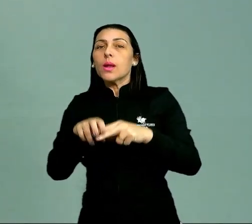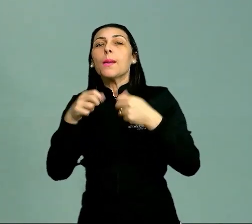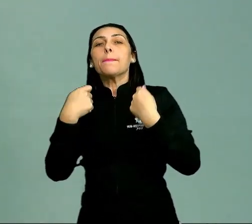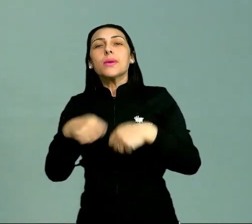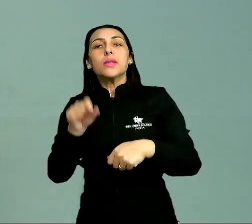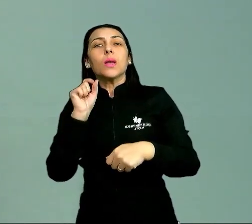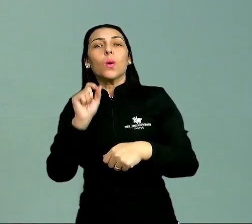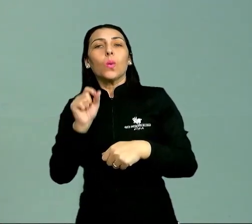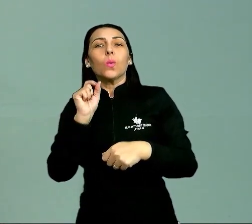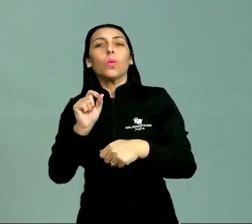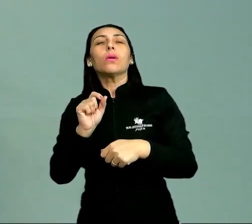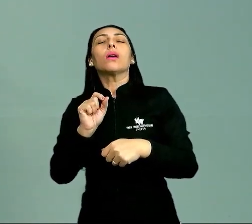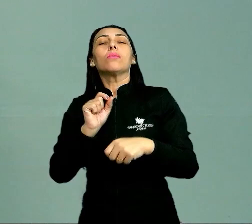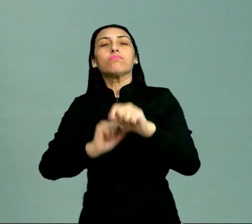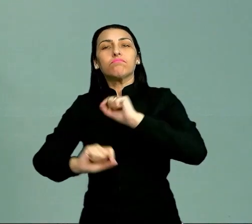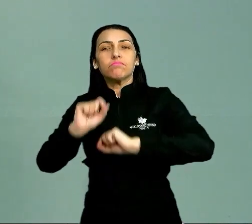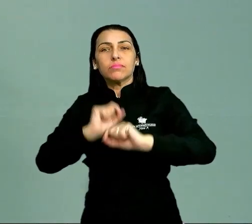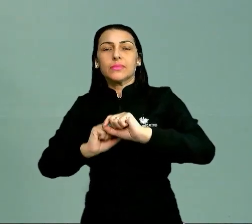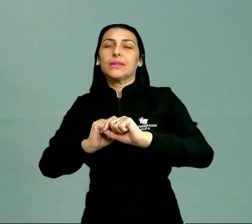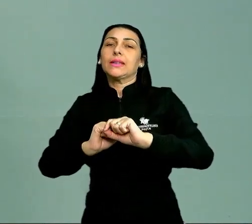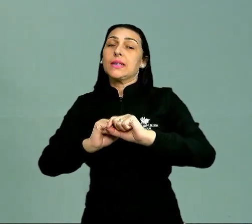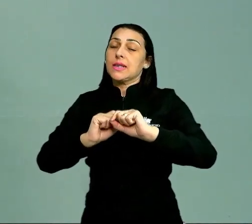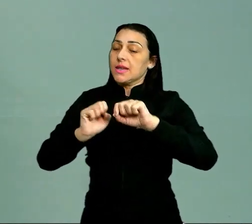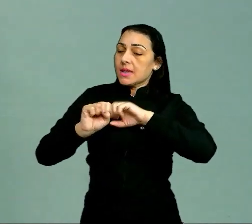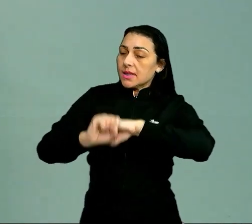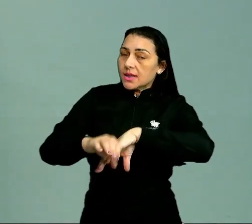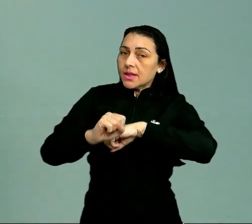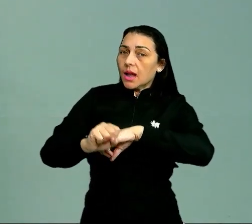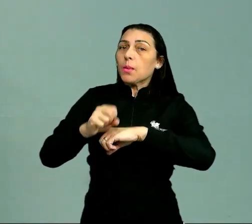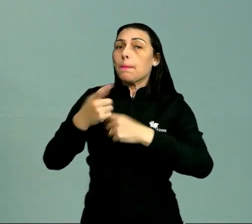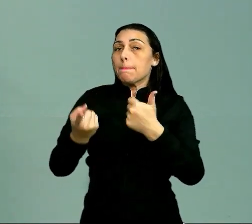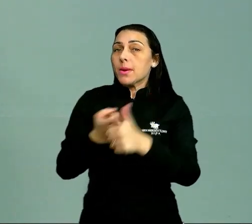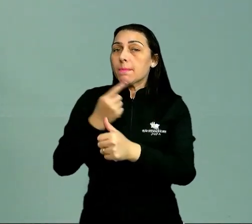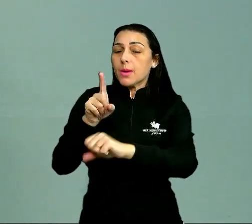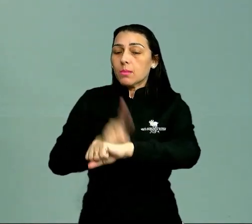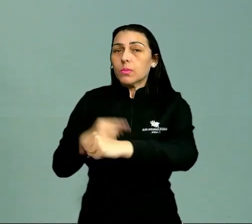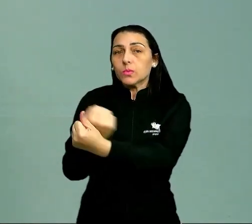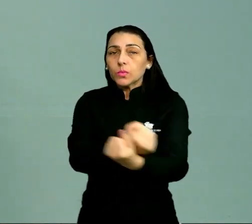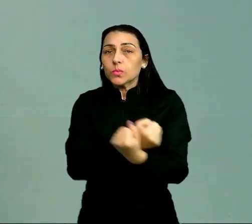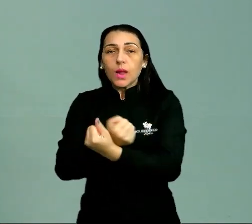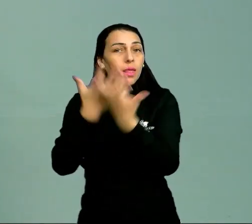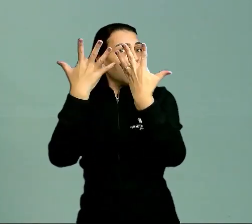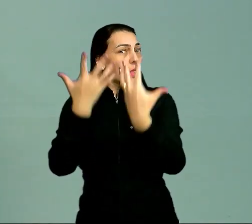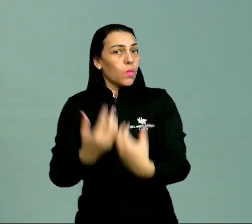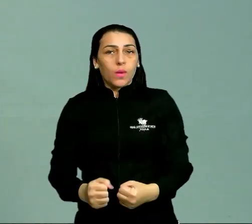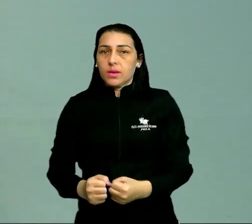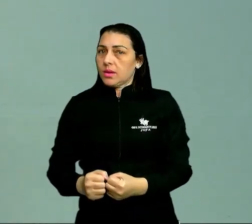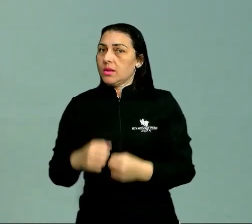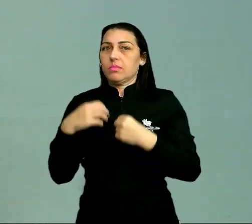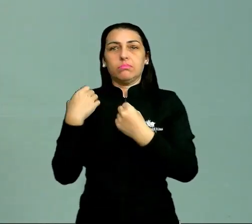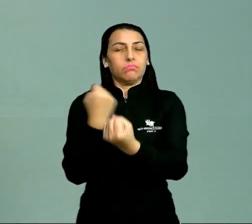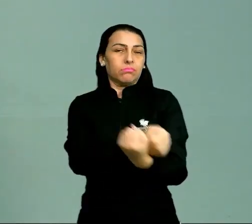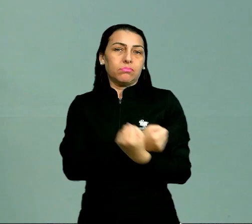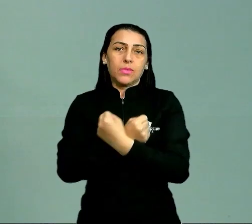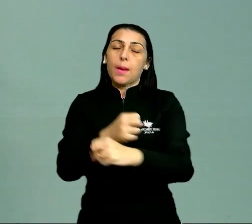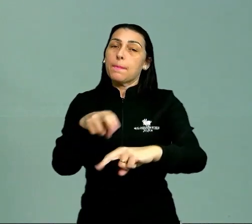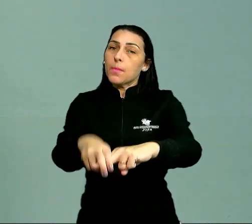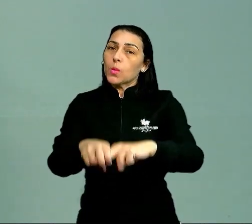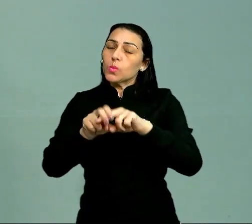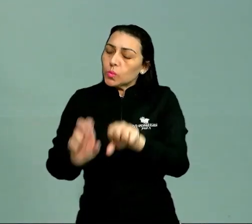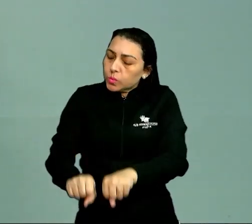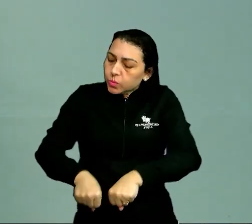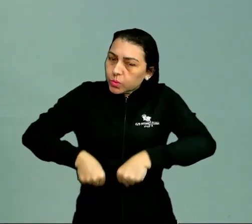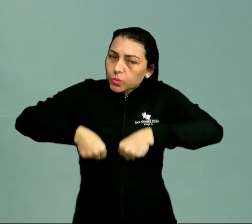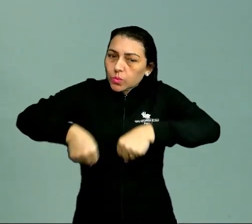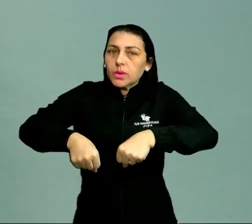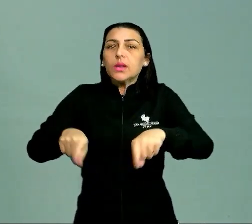fato, num primeiro momento, eles foram submetidos à escravidão, não aceitaram a condição de escravos e, por isso, lutaram.